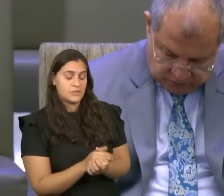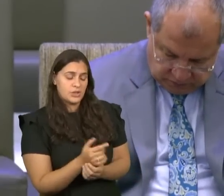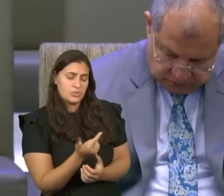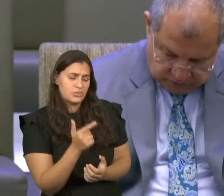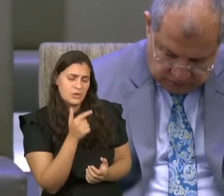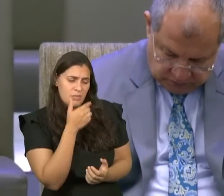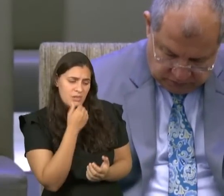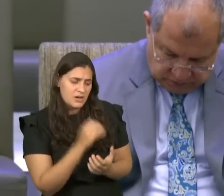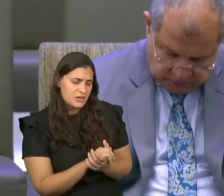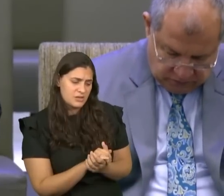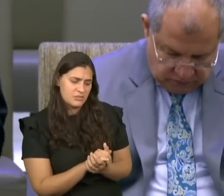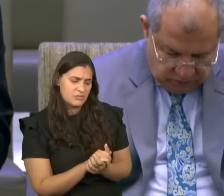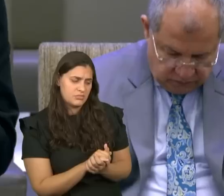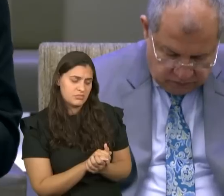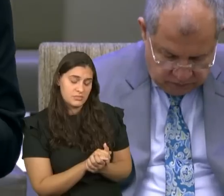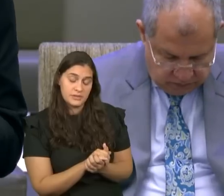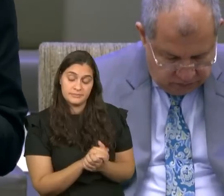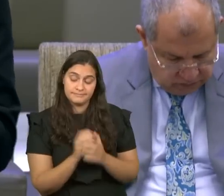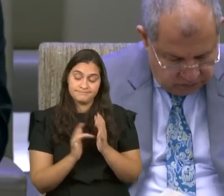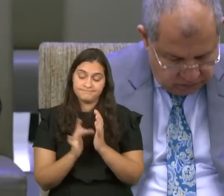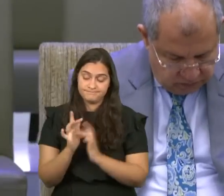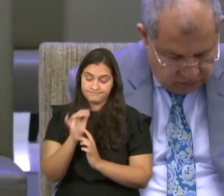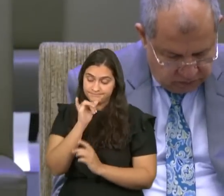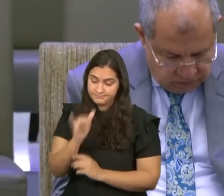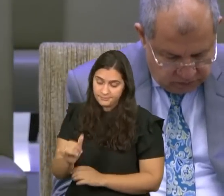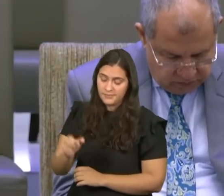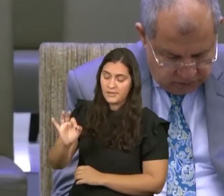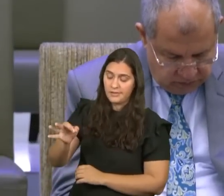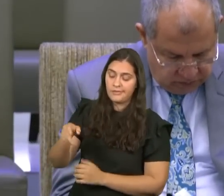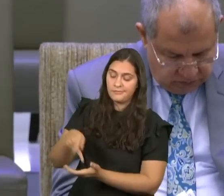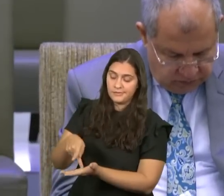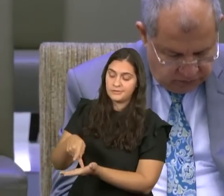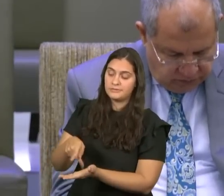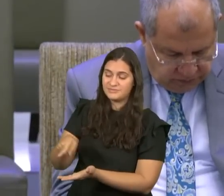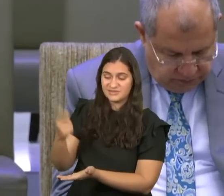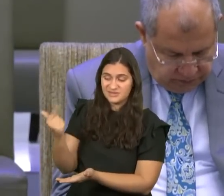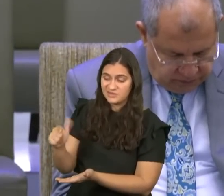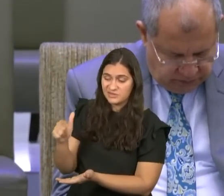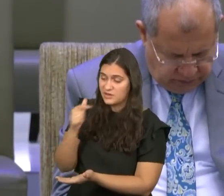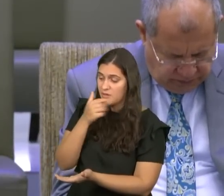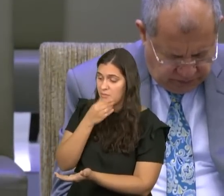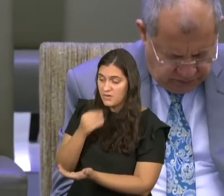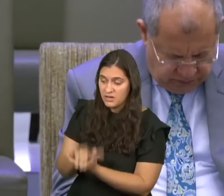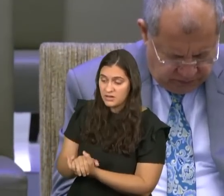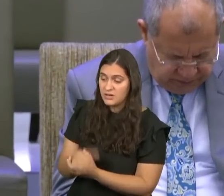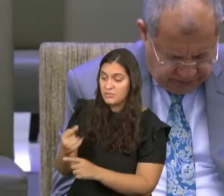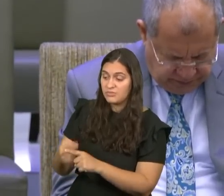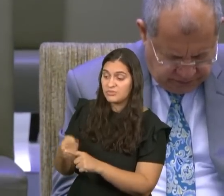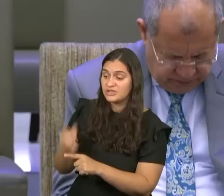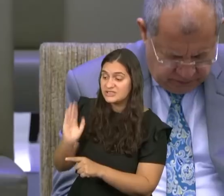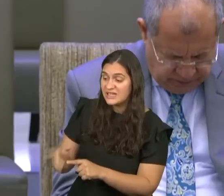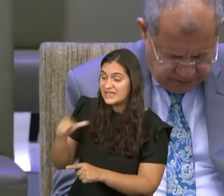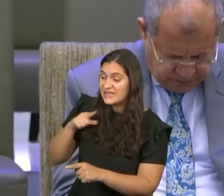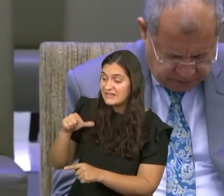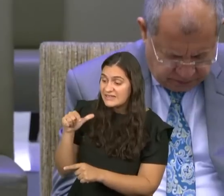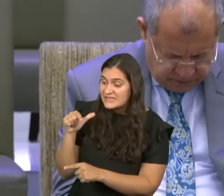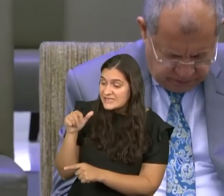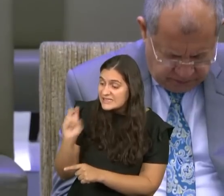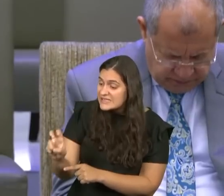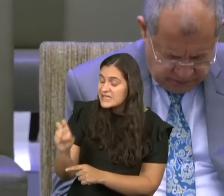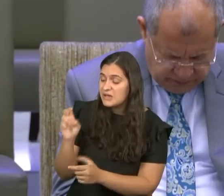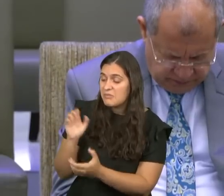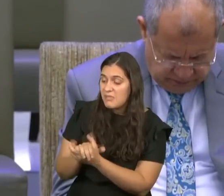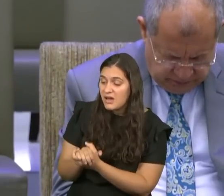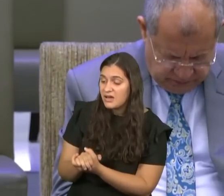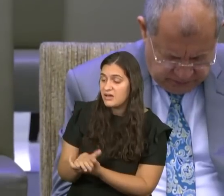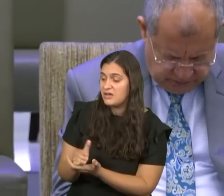tenho marido Jesus disse é verdade você não tem marido pois teve cinco maridos e não é